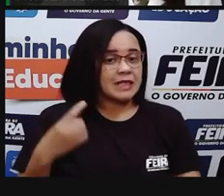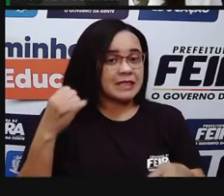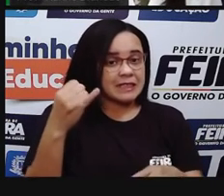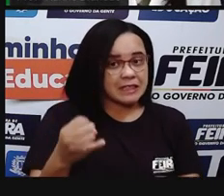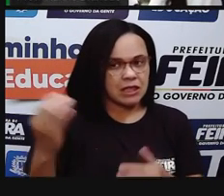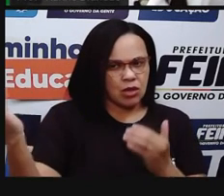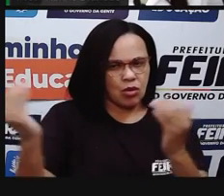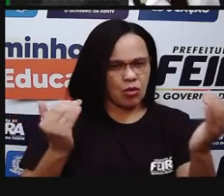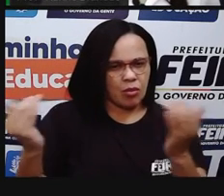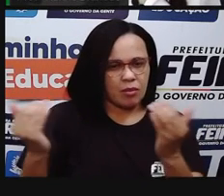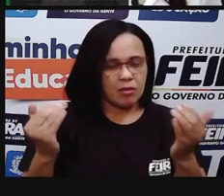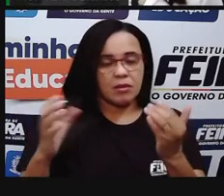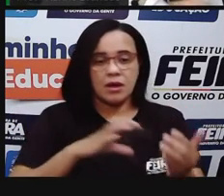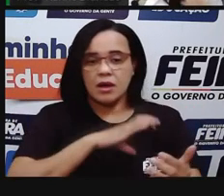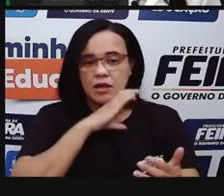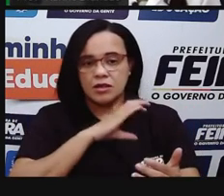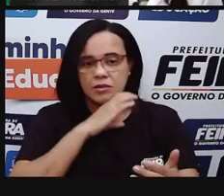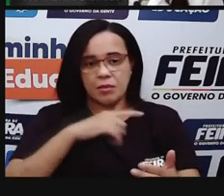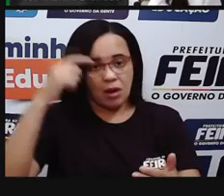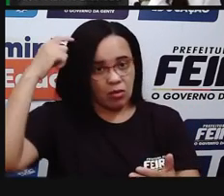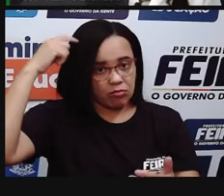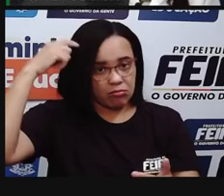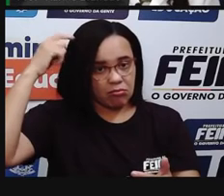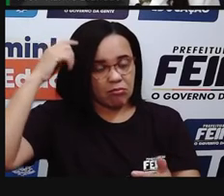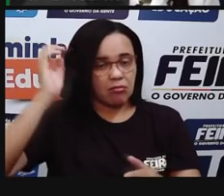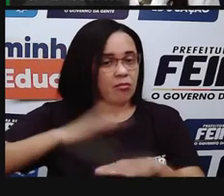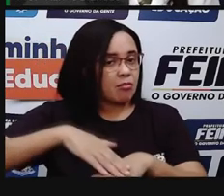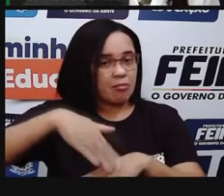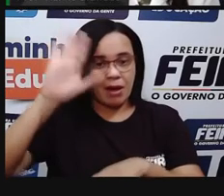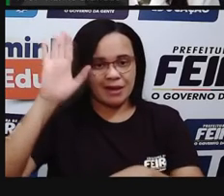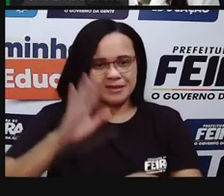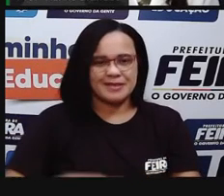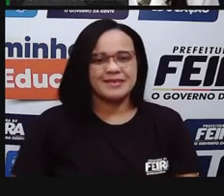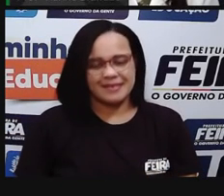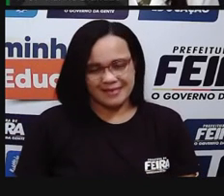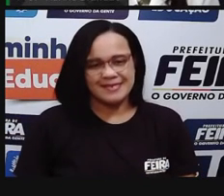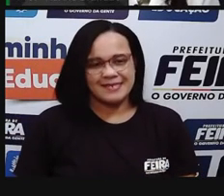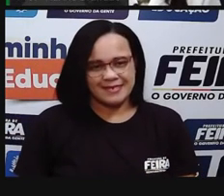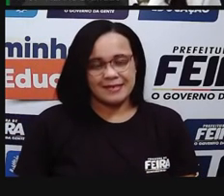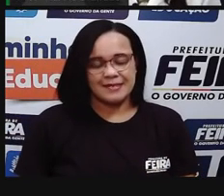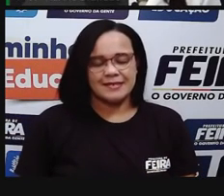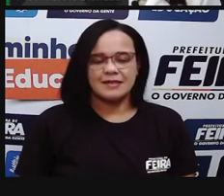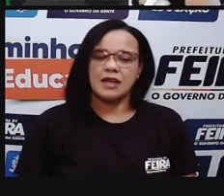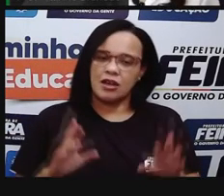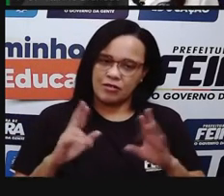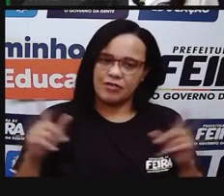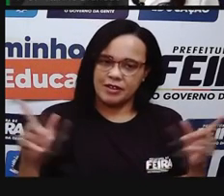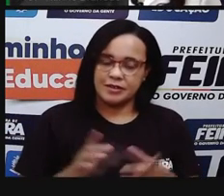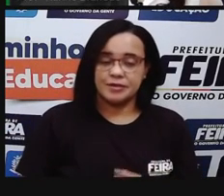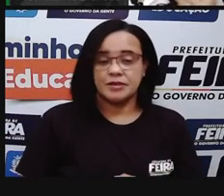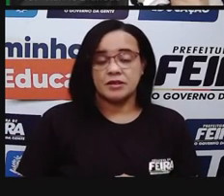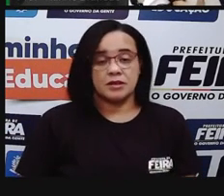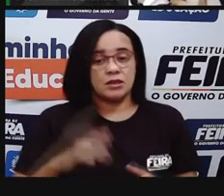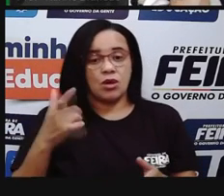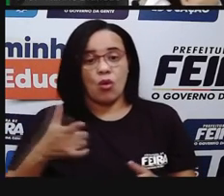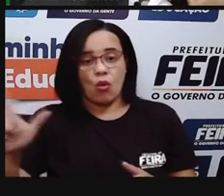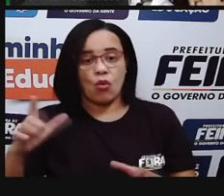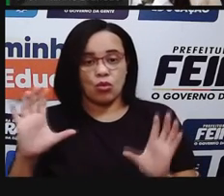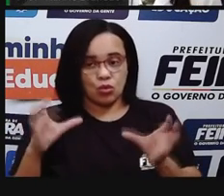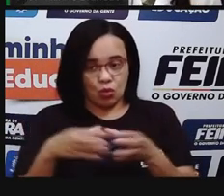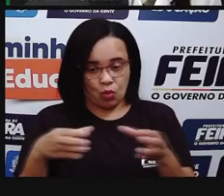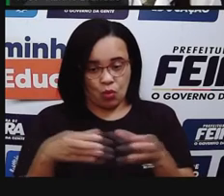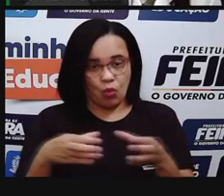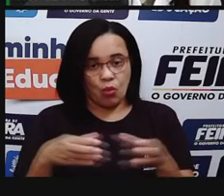outros animais. E a gente tem também o gênero Homo, certo? E dentro desse gênero Homo, nós